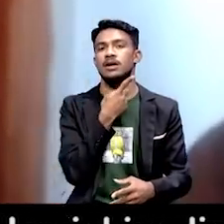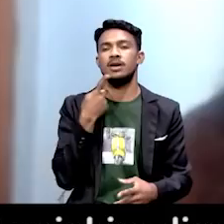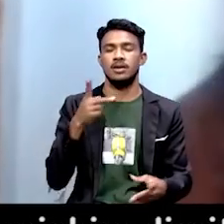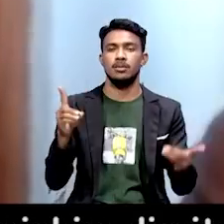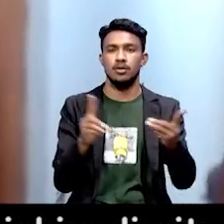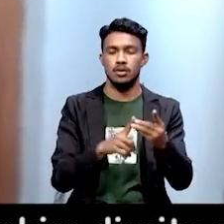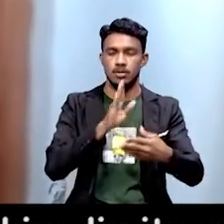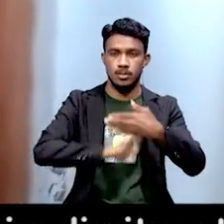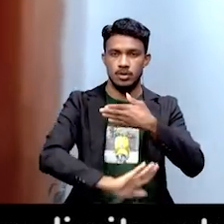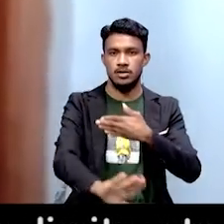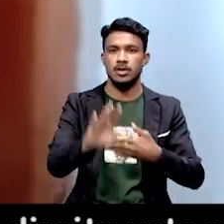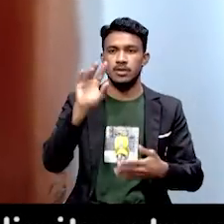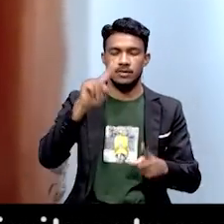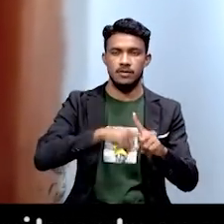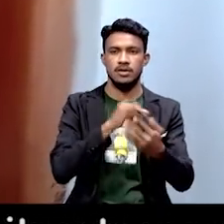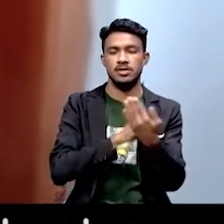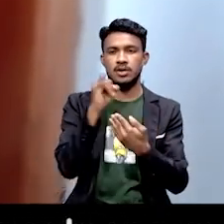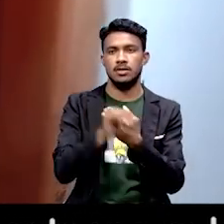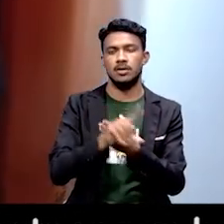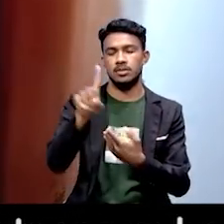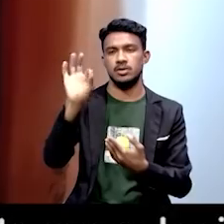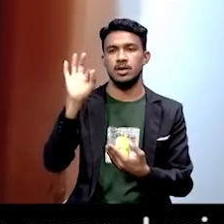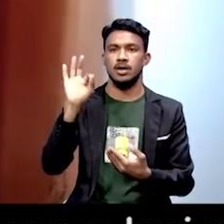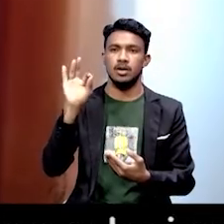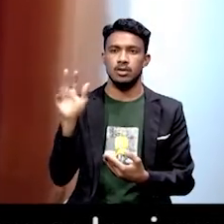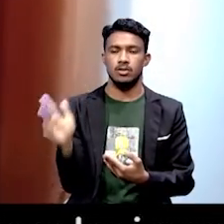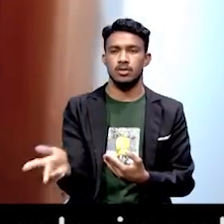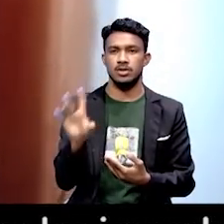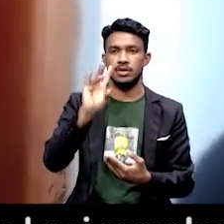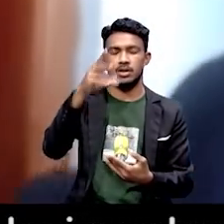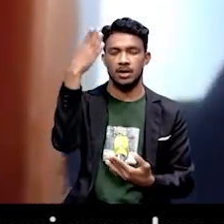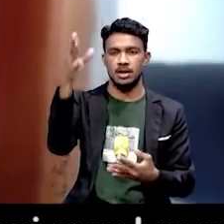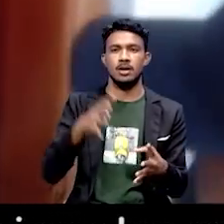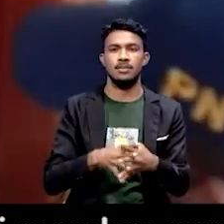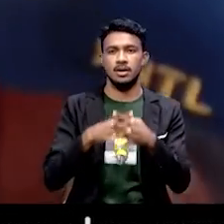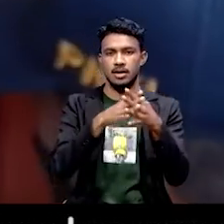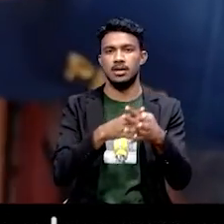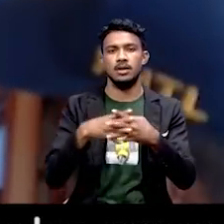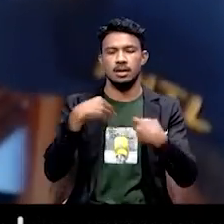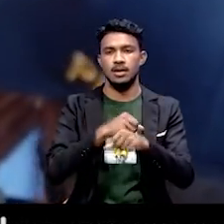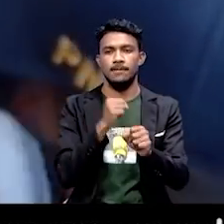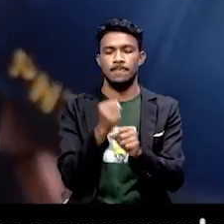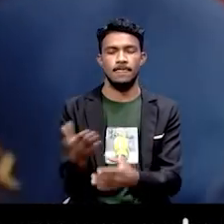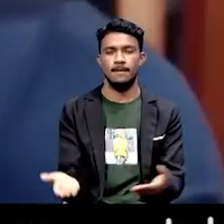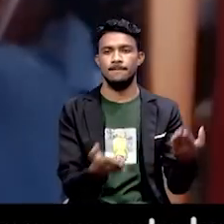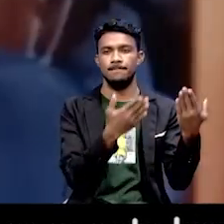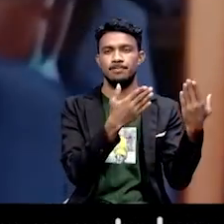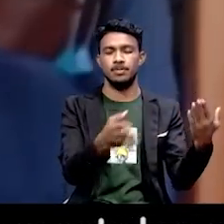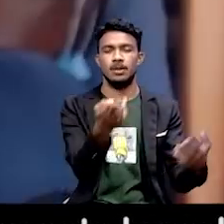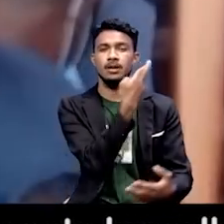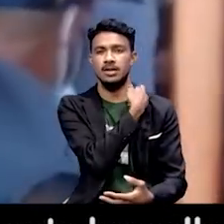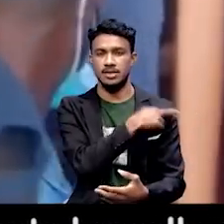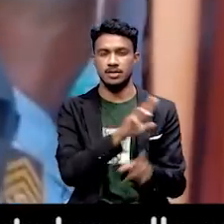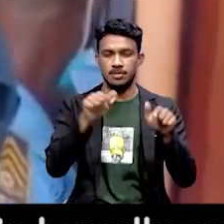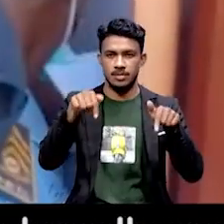Fulan Janeiro, Tinang Riwida Tusia Tolur Resinghitu, Ia Pennsylvania, Estados Unidos Amerika, hahutama lori misaung evangelizasaung katolika